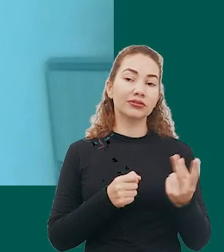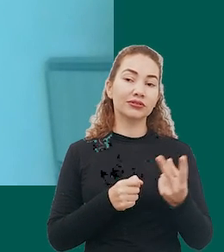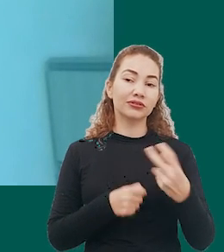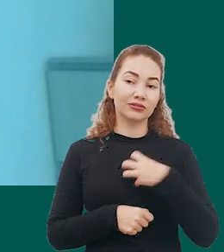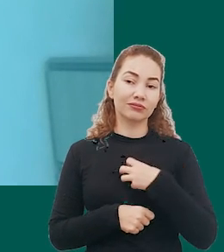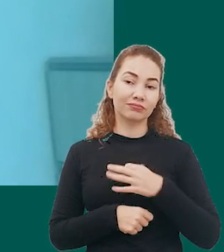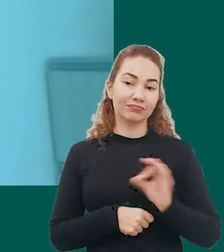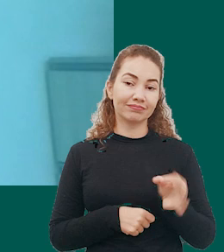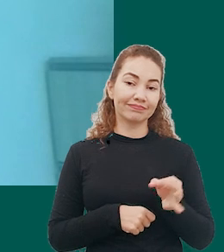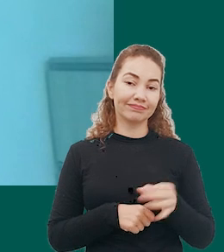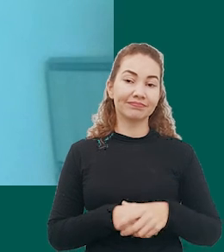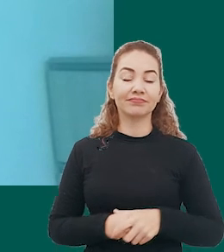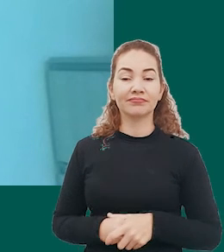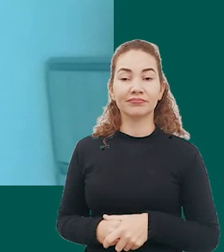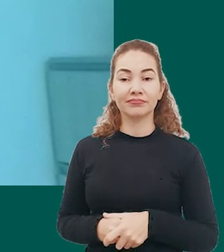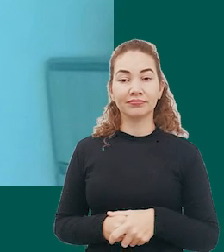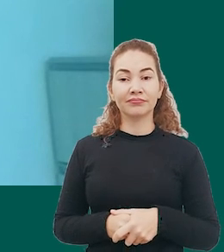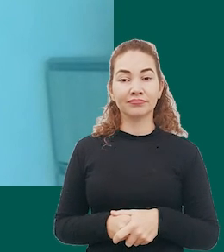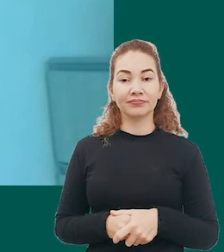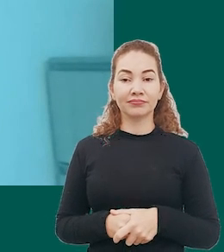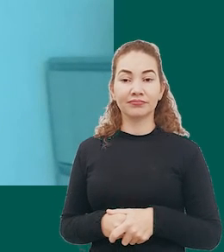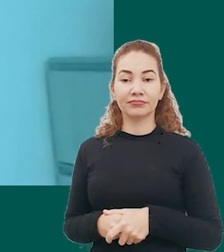certo?